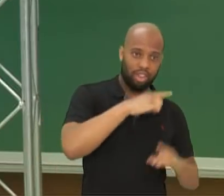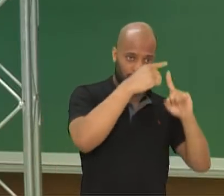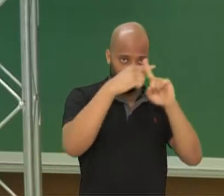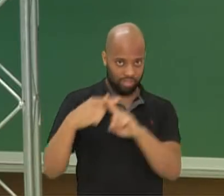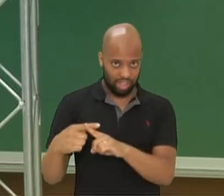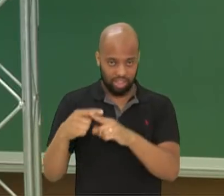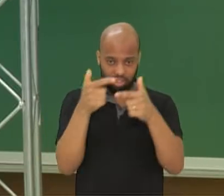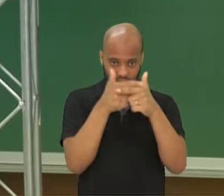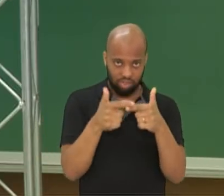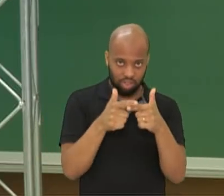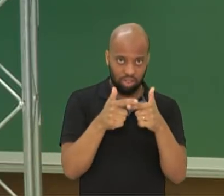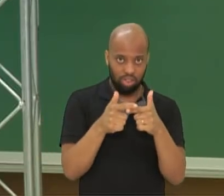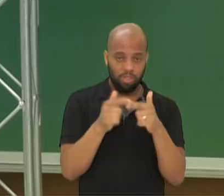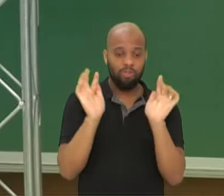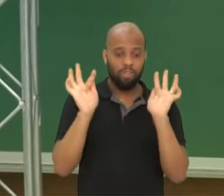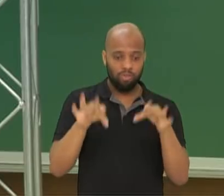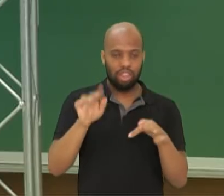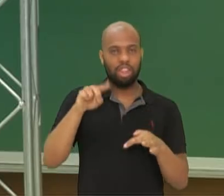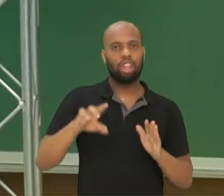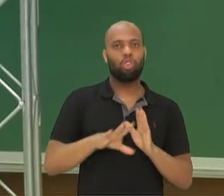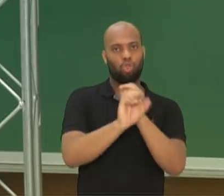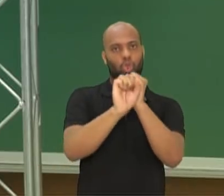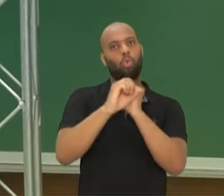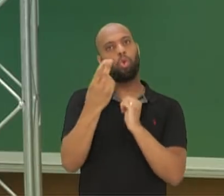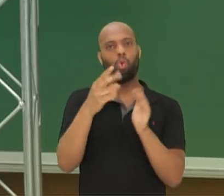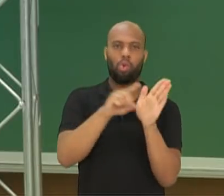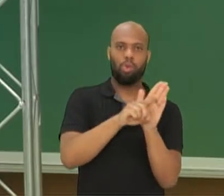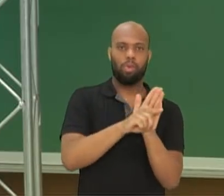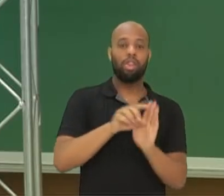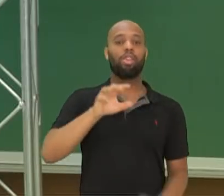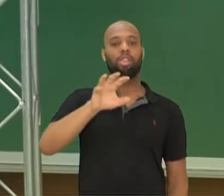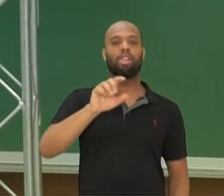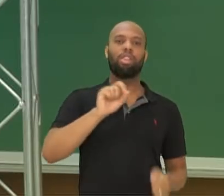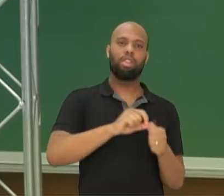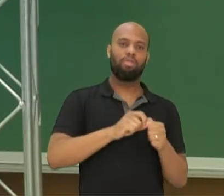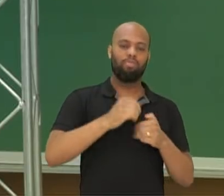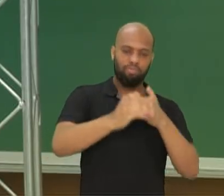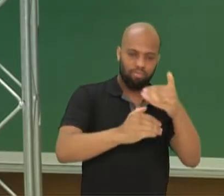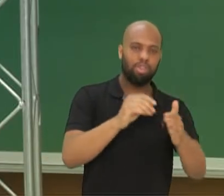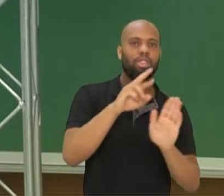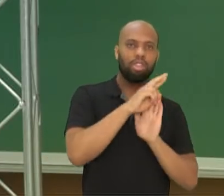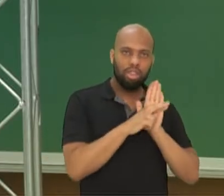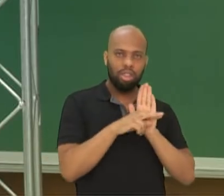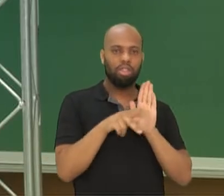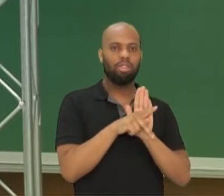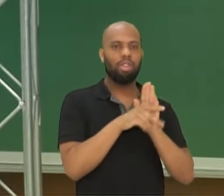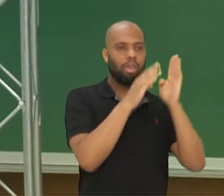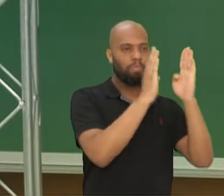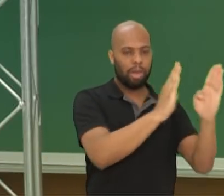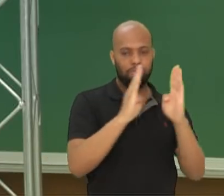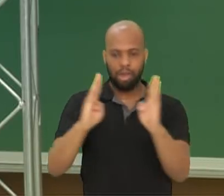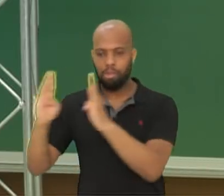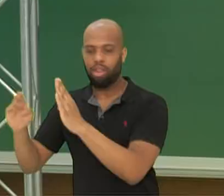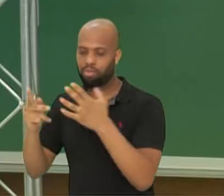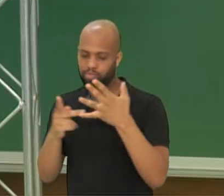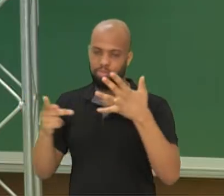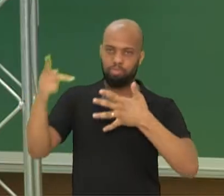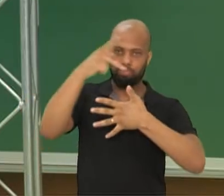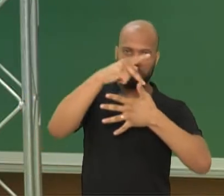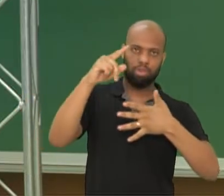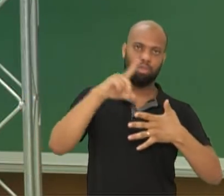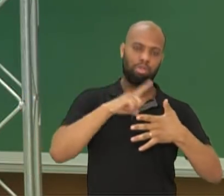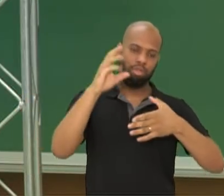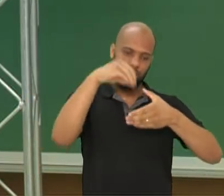multiplicação e divisão. E, por último, soma e subtração. É assim que é a ordem de prioridade